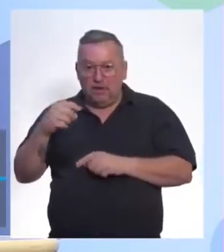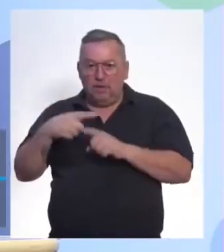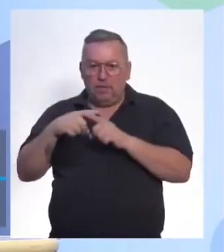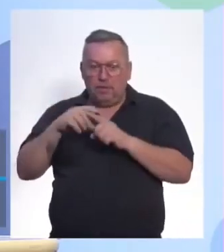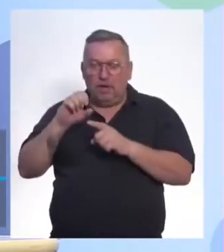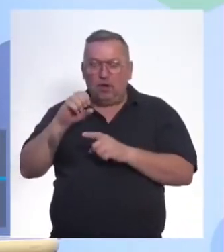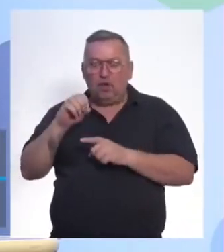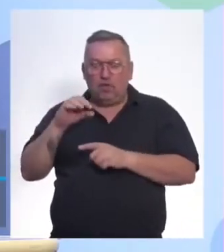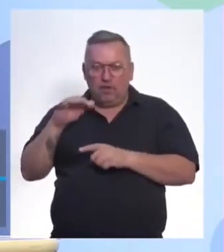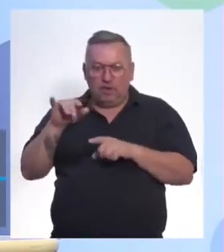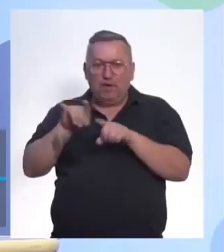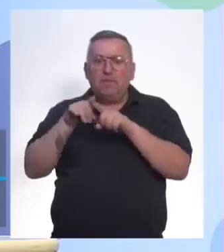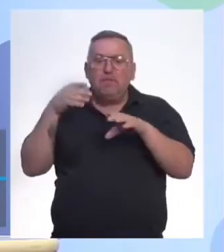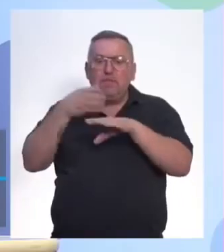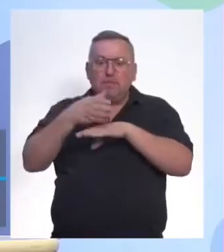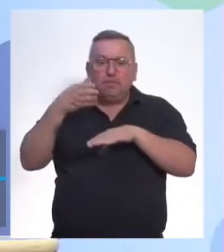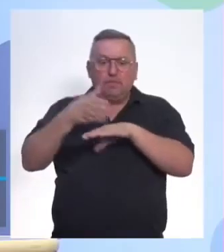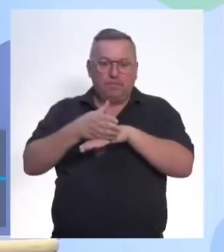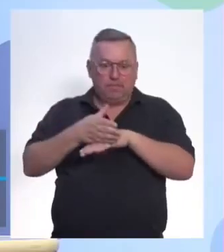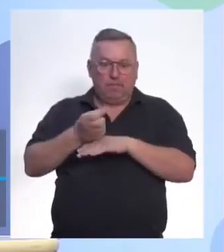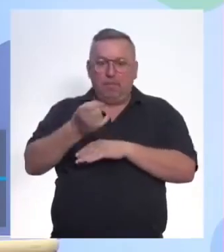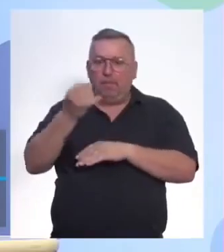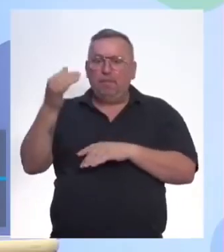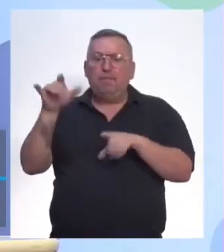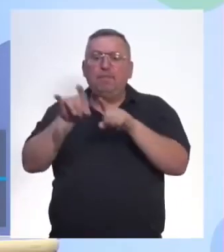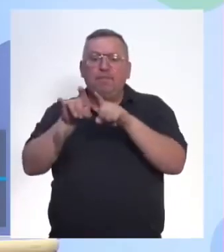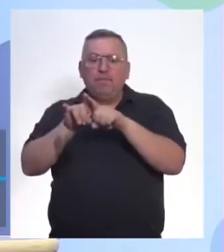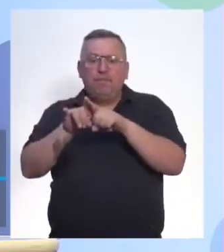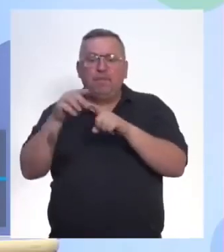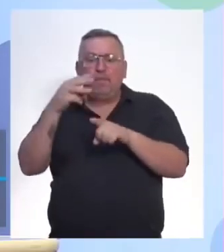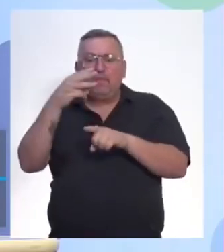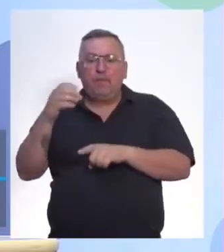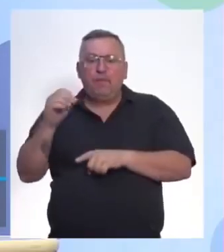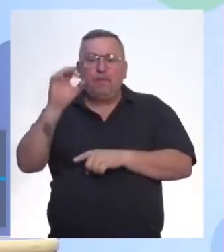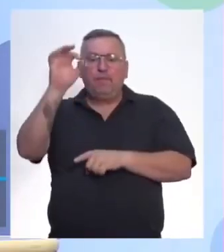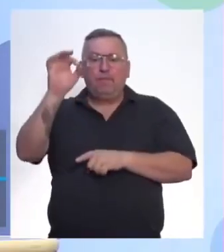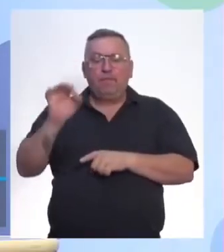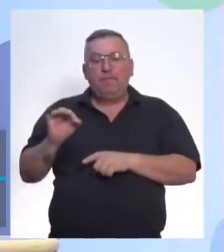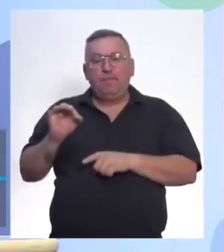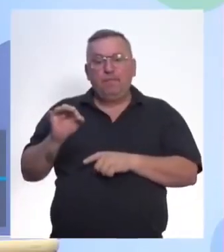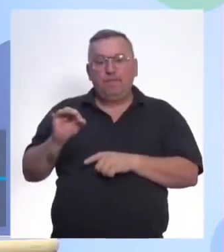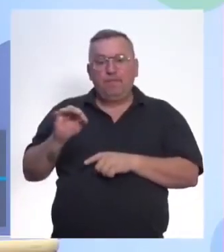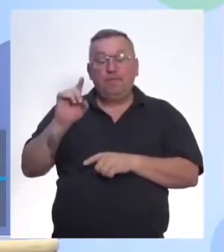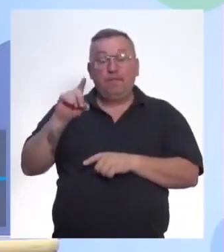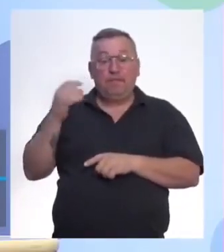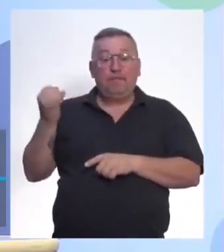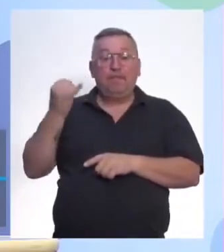participou com a gente. Legal, Sofia. Né? E vários outros também que colocaram 30%.